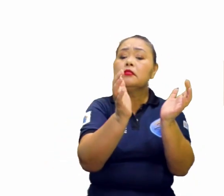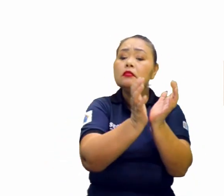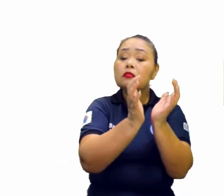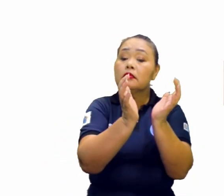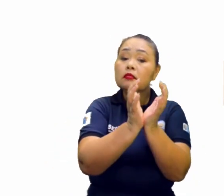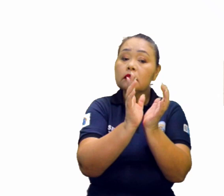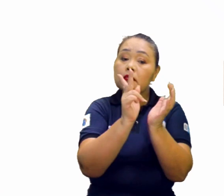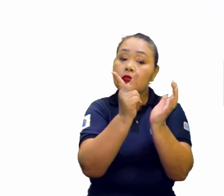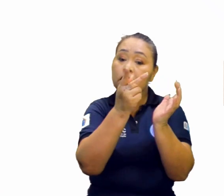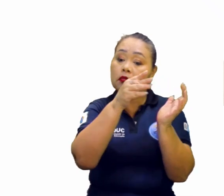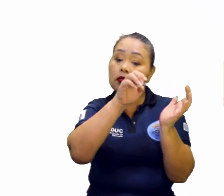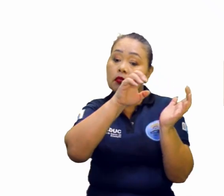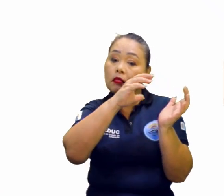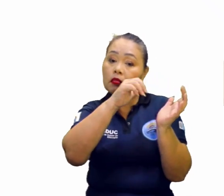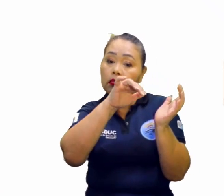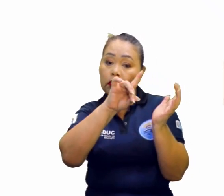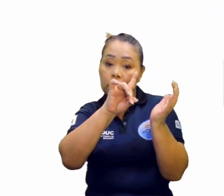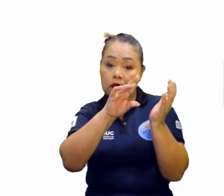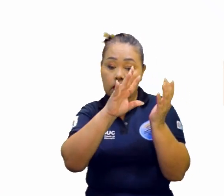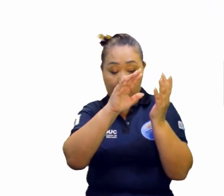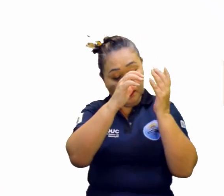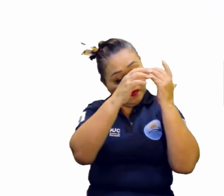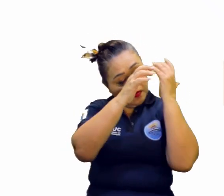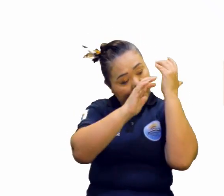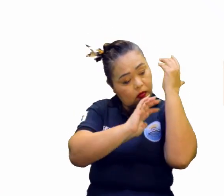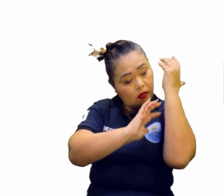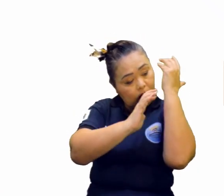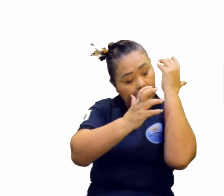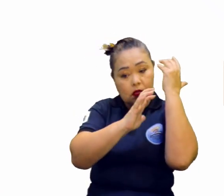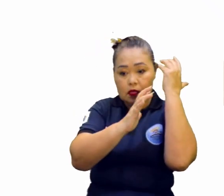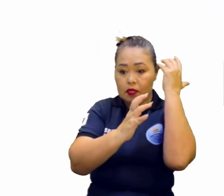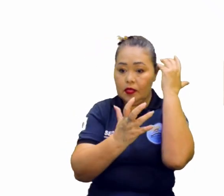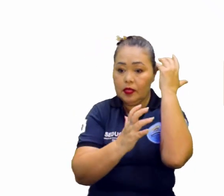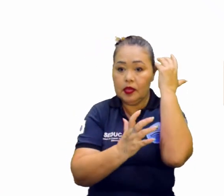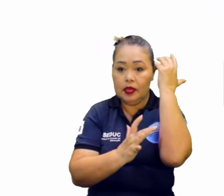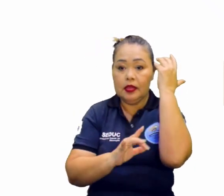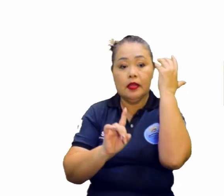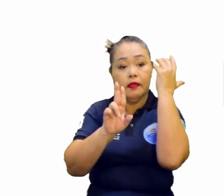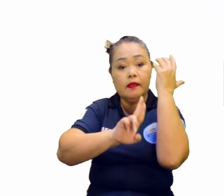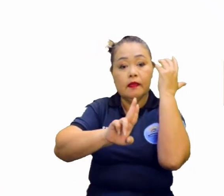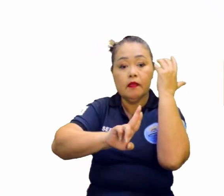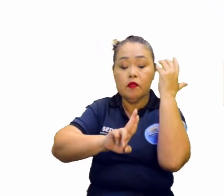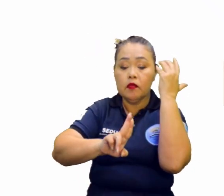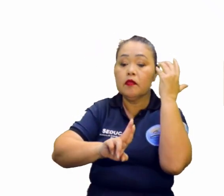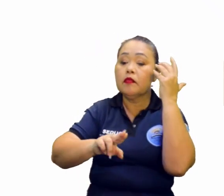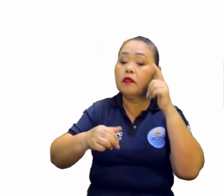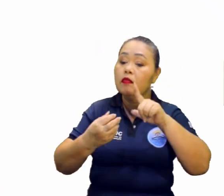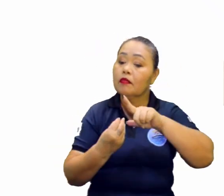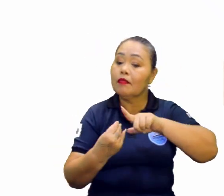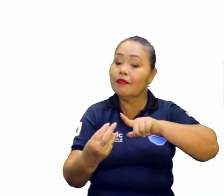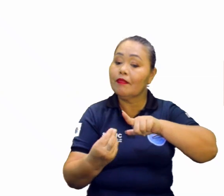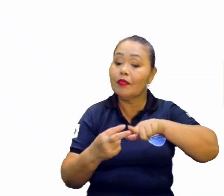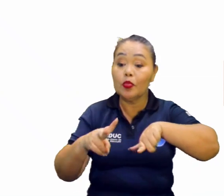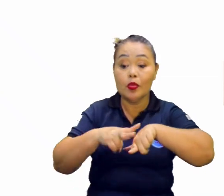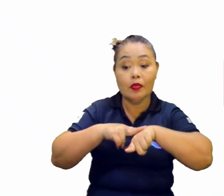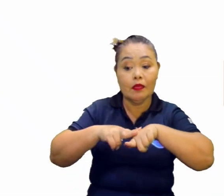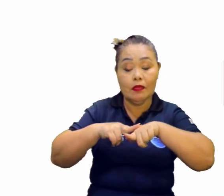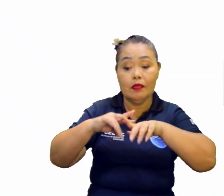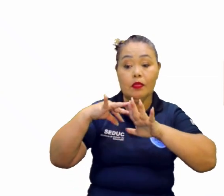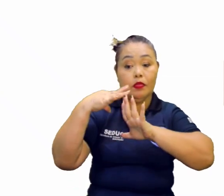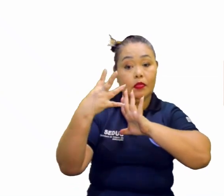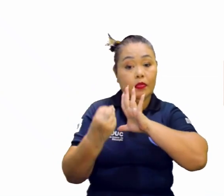ou subarbustivas utilizadas para adubação verde na Amazônia, destacam-se aí